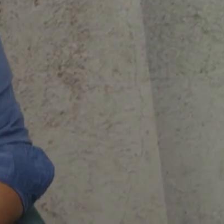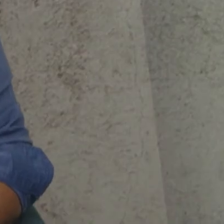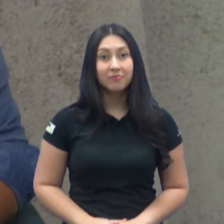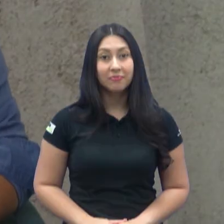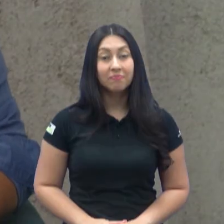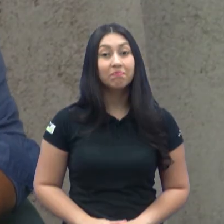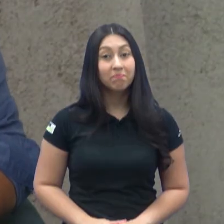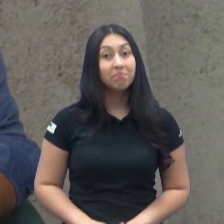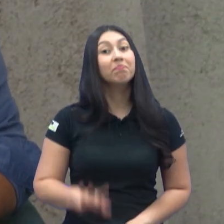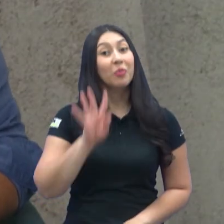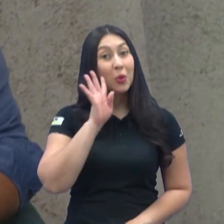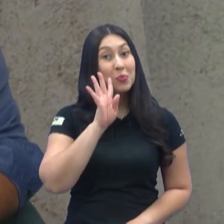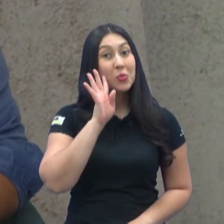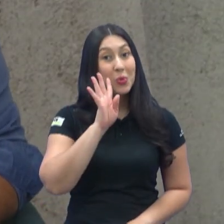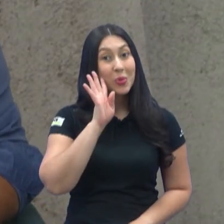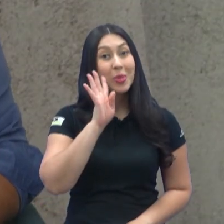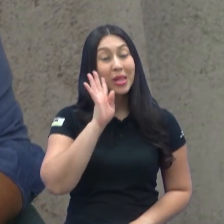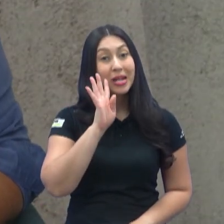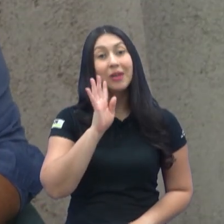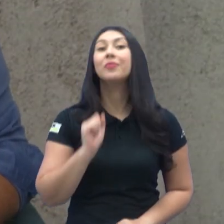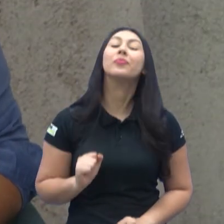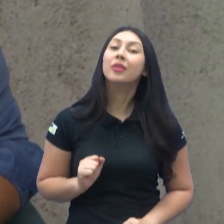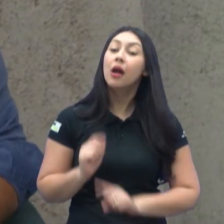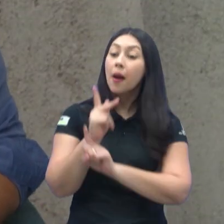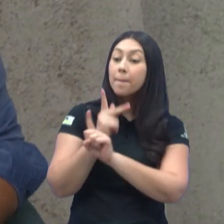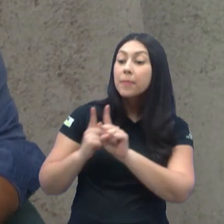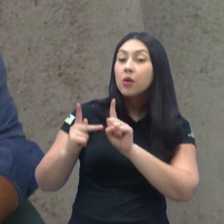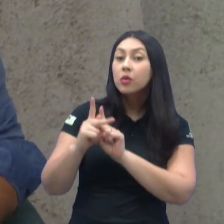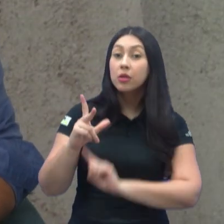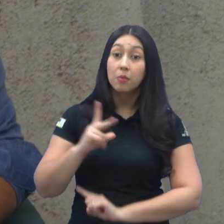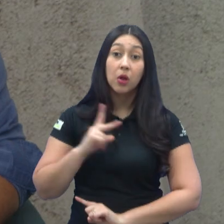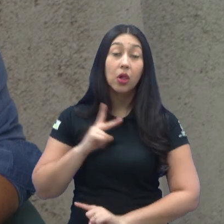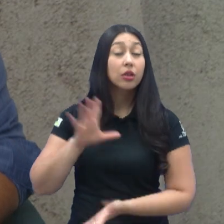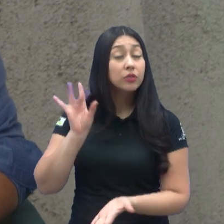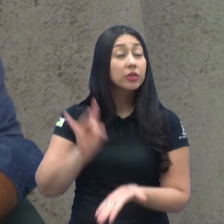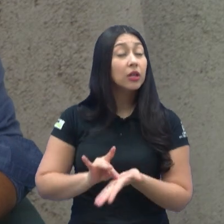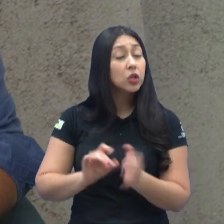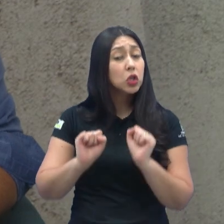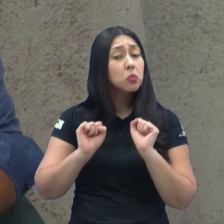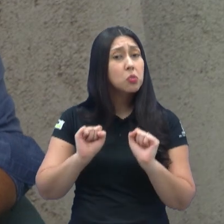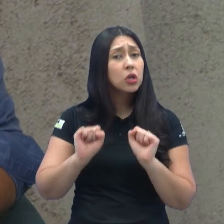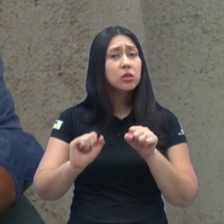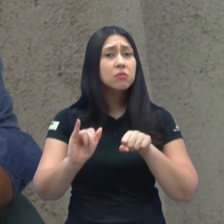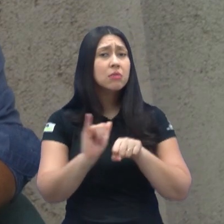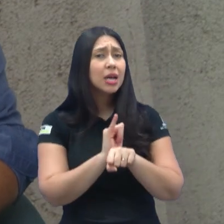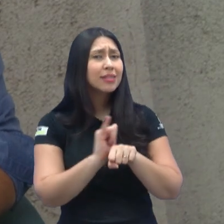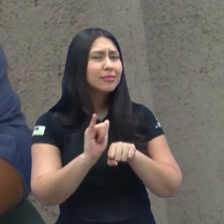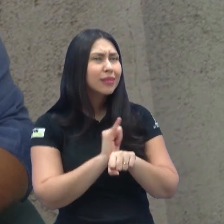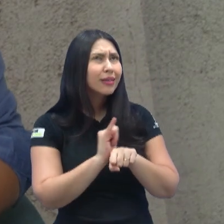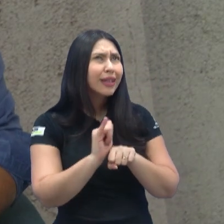Muito bacana, viu, gente? A previdência privada realmente pode ser uma opção